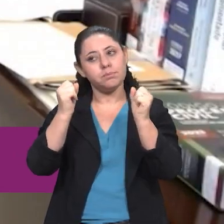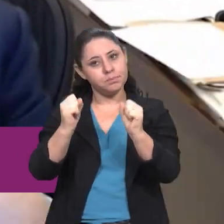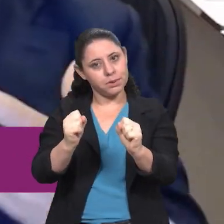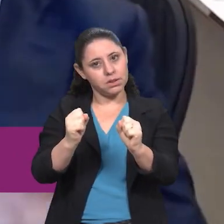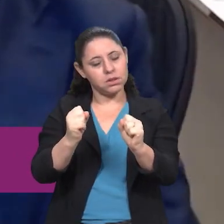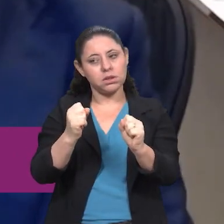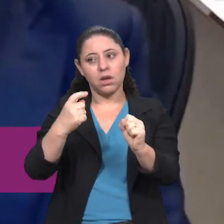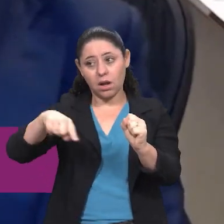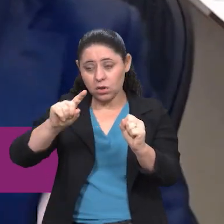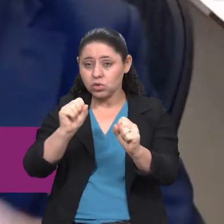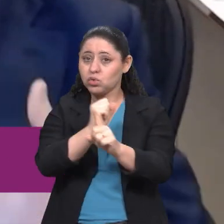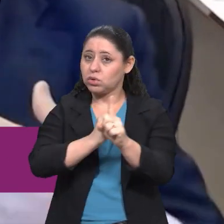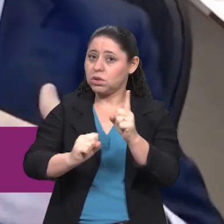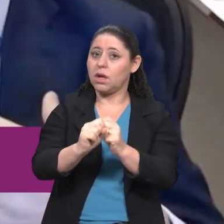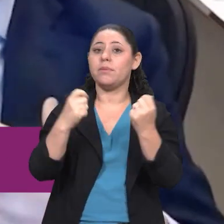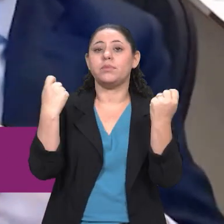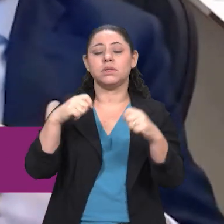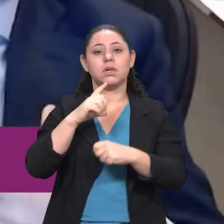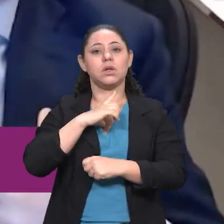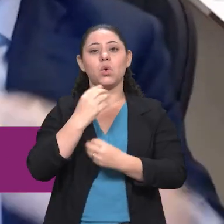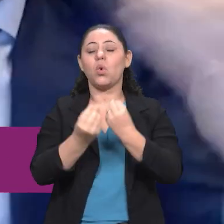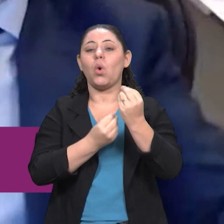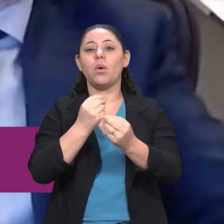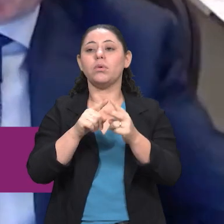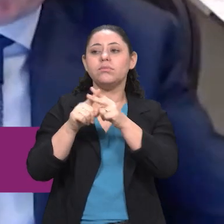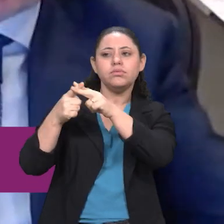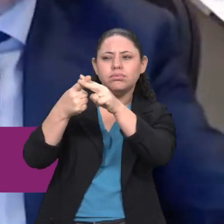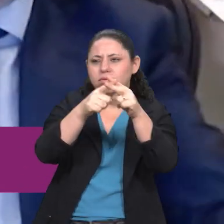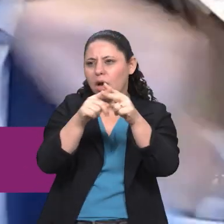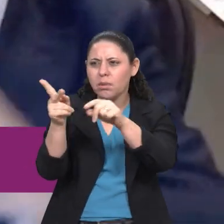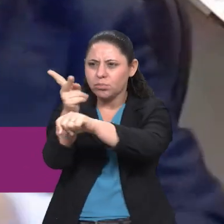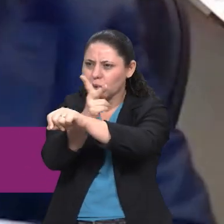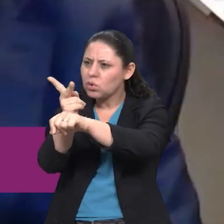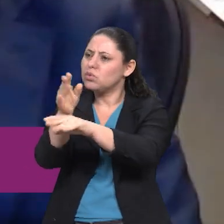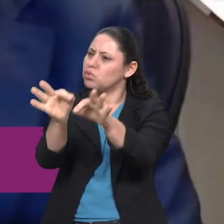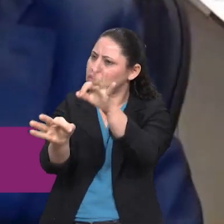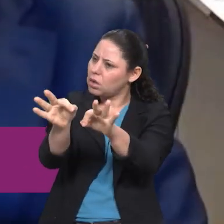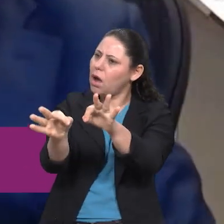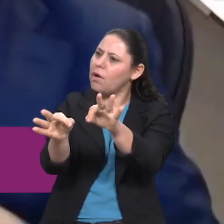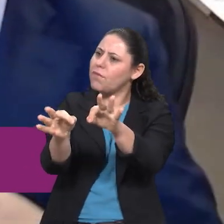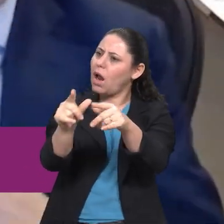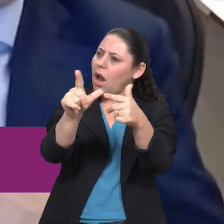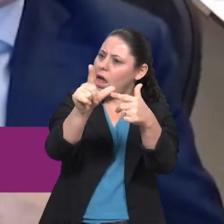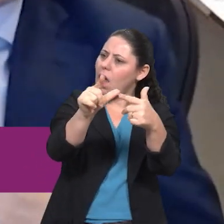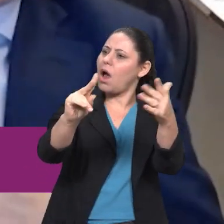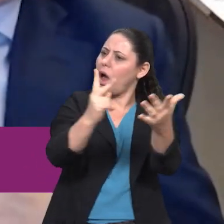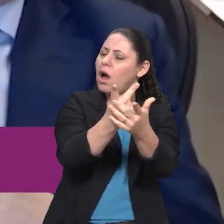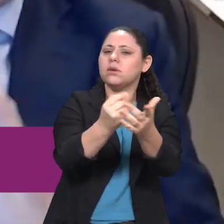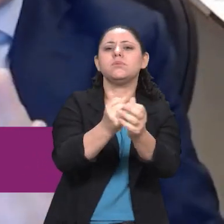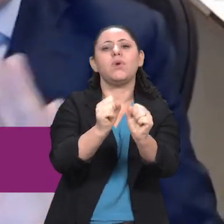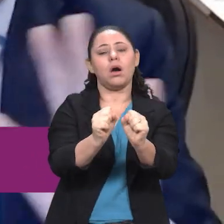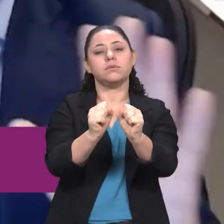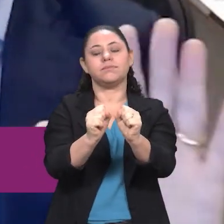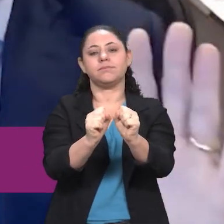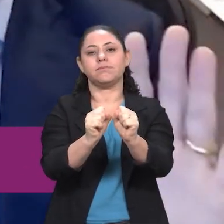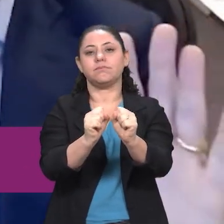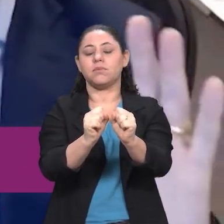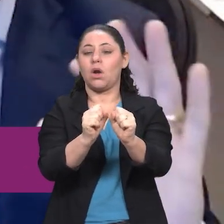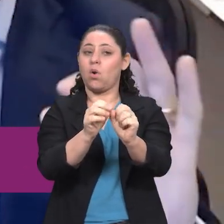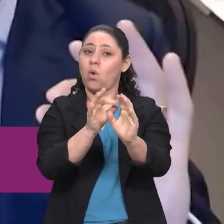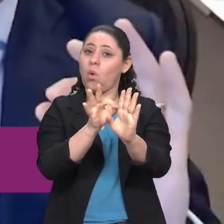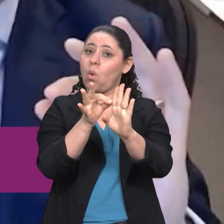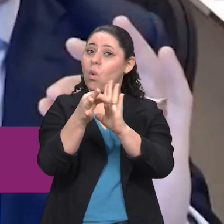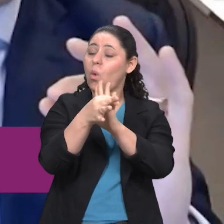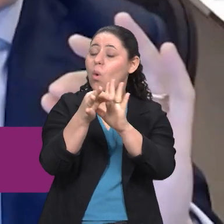socorra, tenha como se socorrer dessas ferramentas de buscar o judiciário para declarar uma ilegalidade. Então, essa é uma